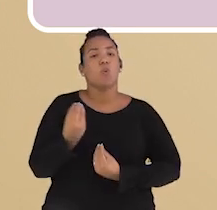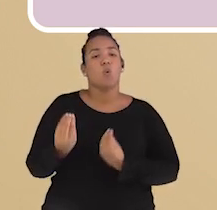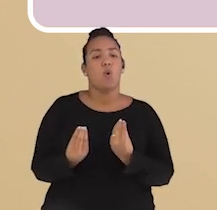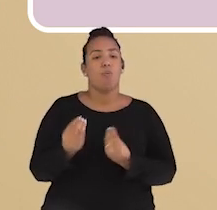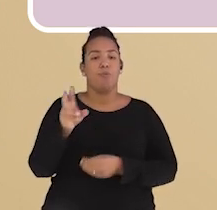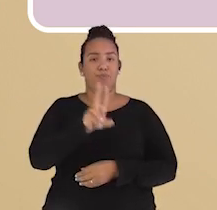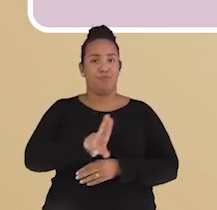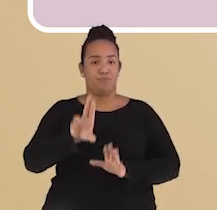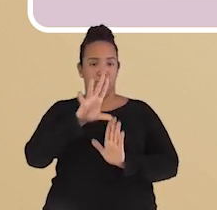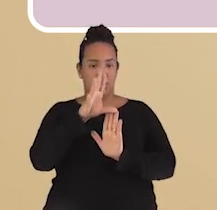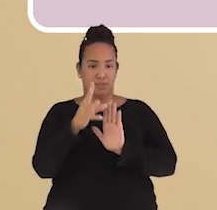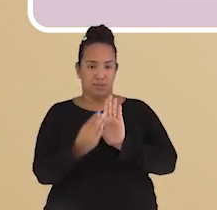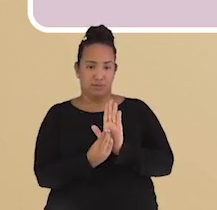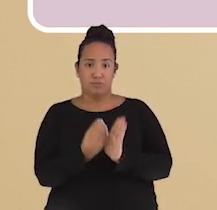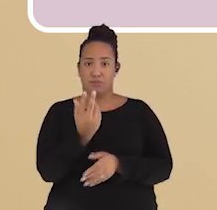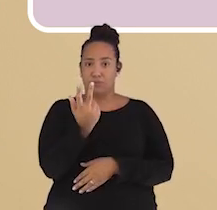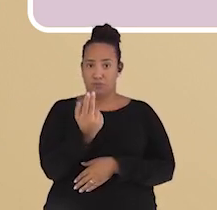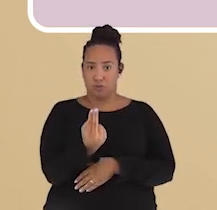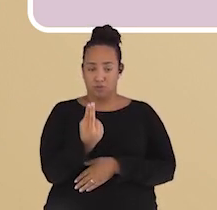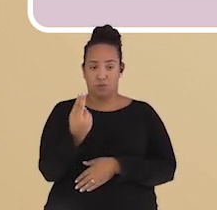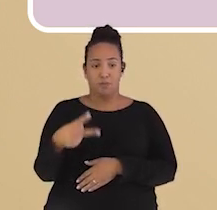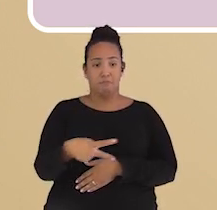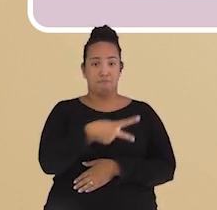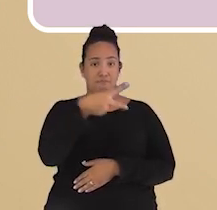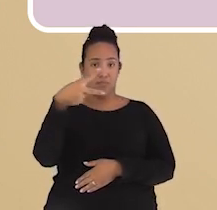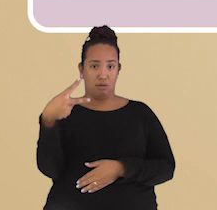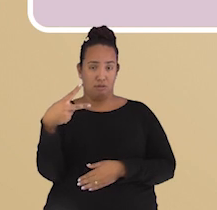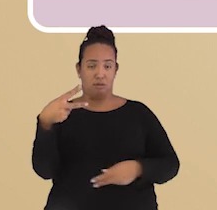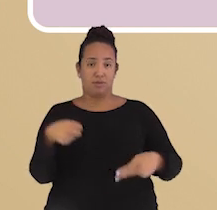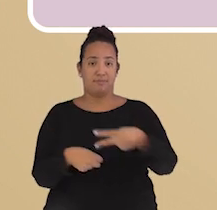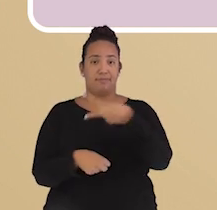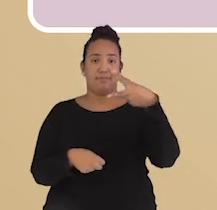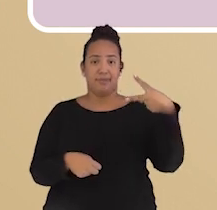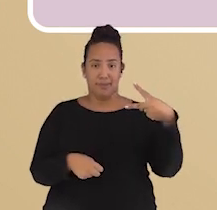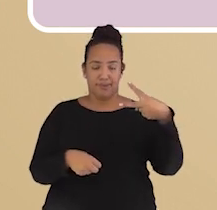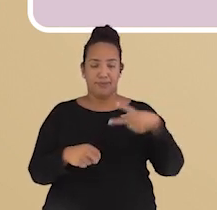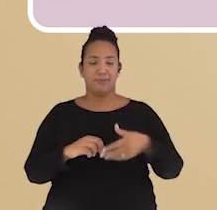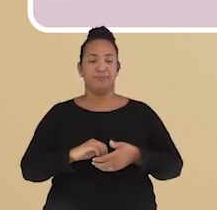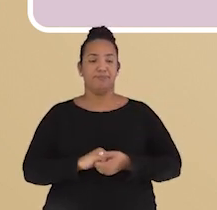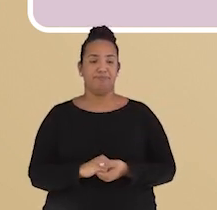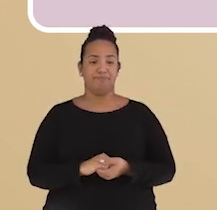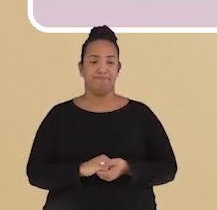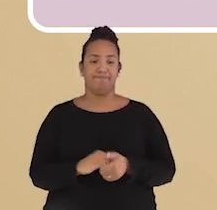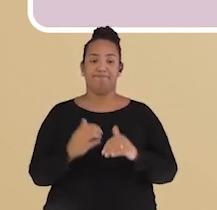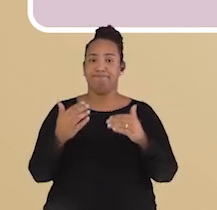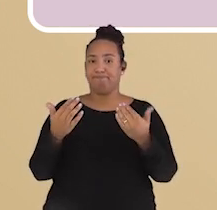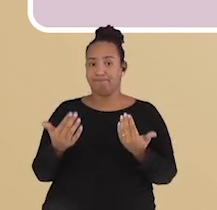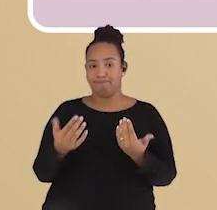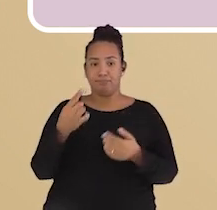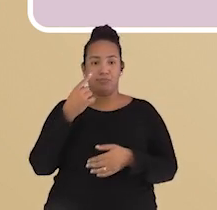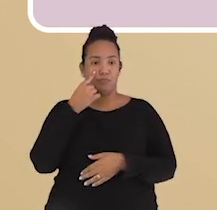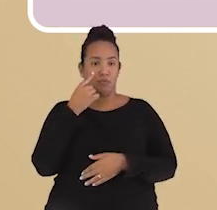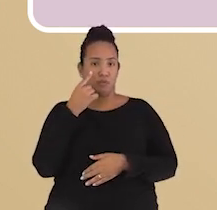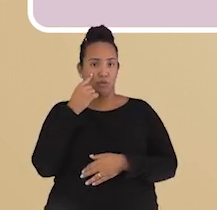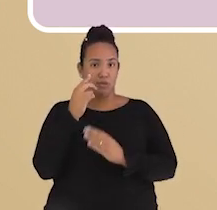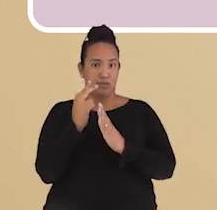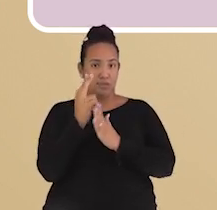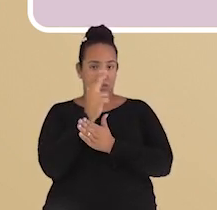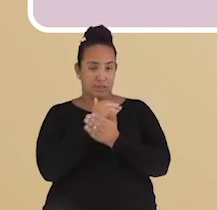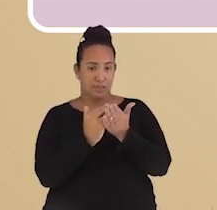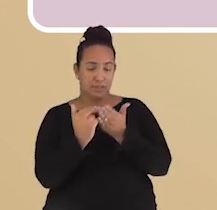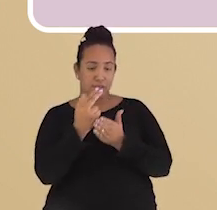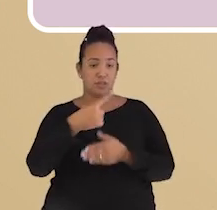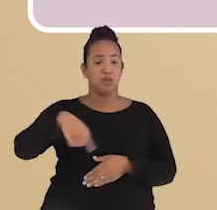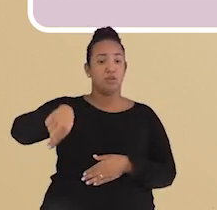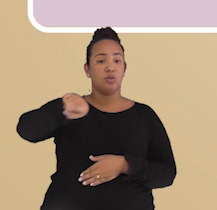de igual, maior que e menor que. Observando as representações em desenho, descobrimos